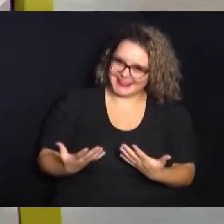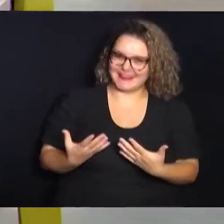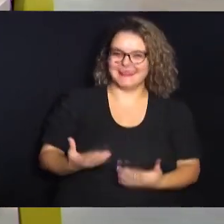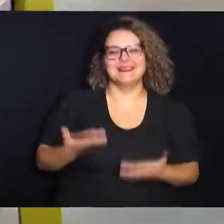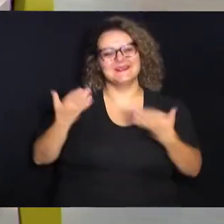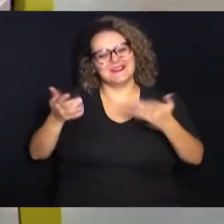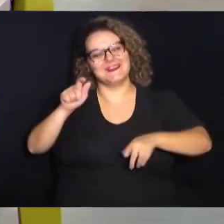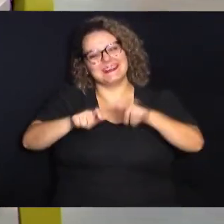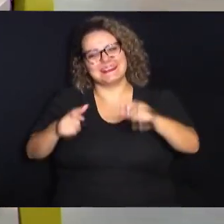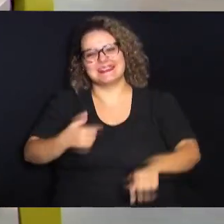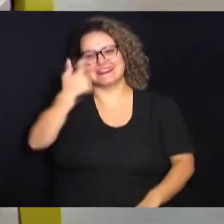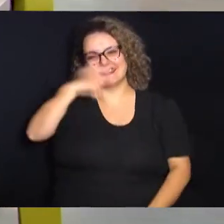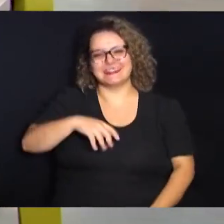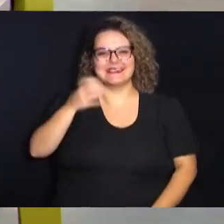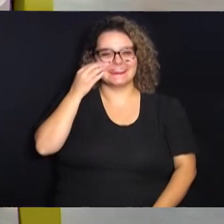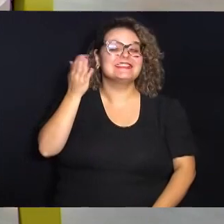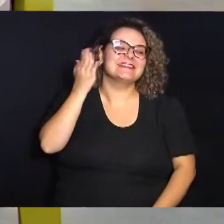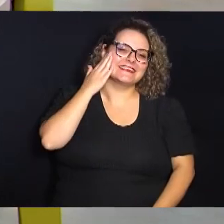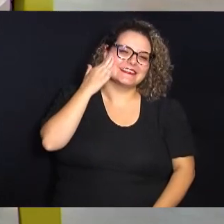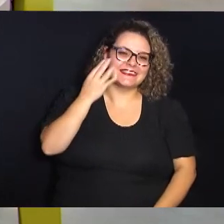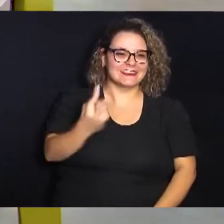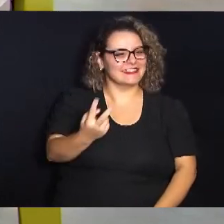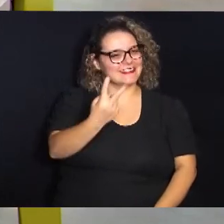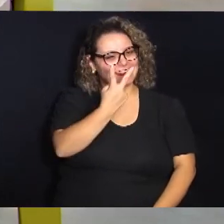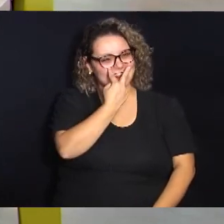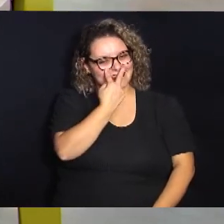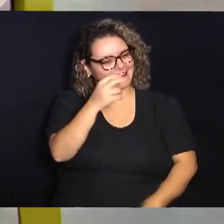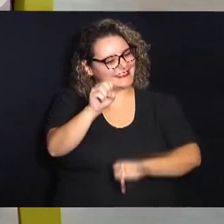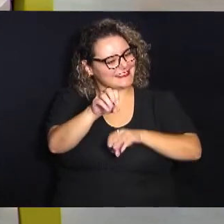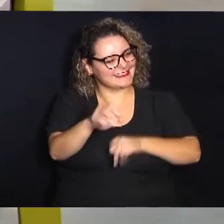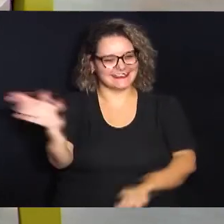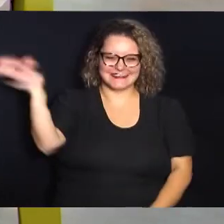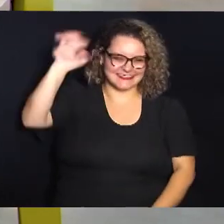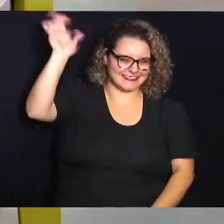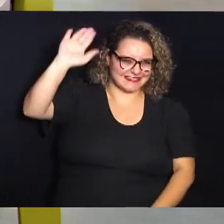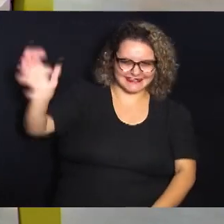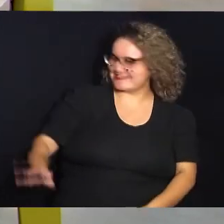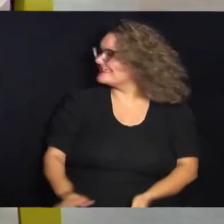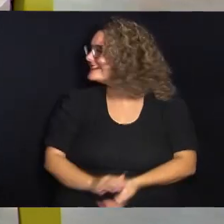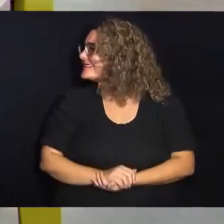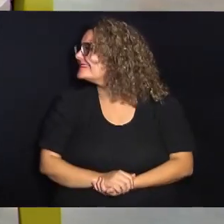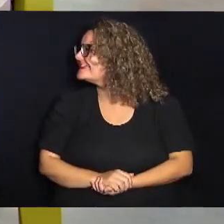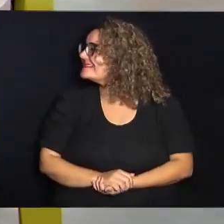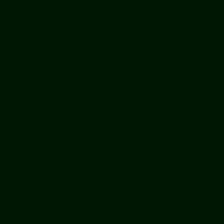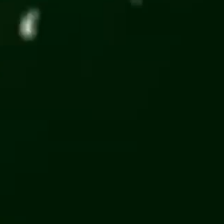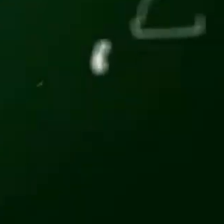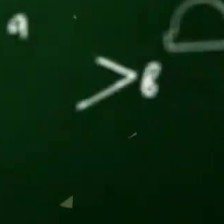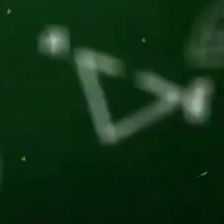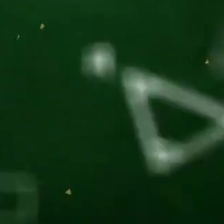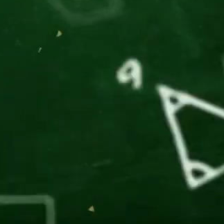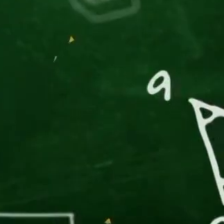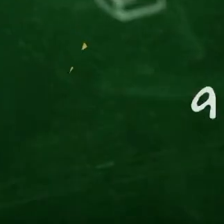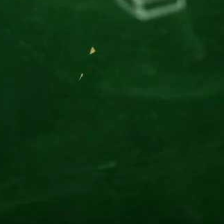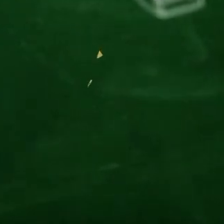Boa! Bom, pessoal, eu sou o André Aranha e você já sabe, né? Tô sempre de olho na educação. Tchau!